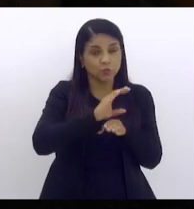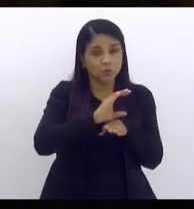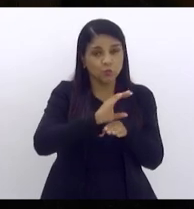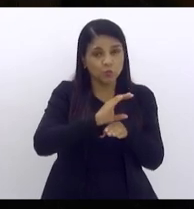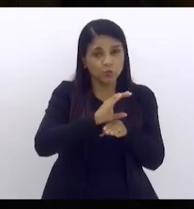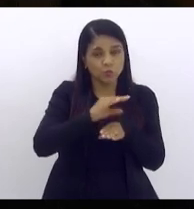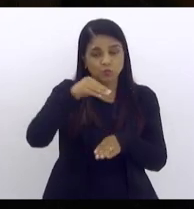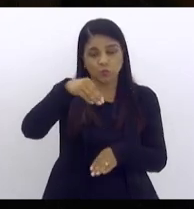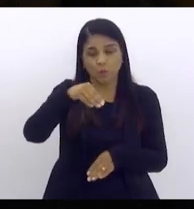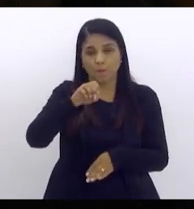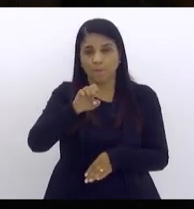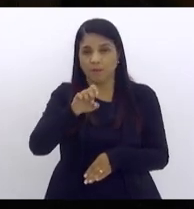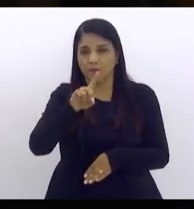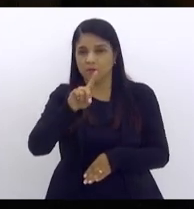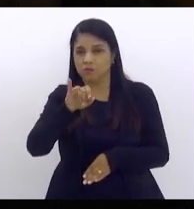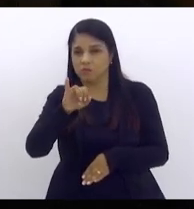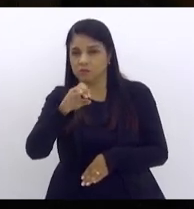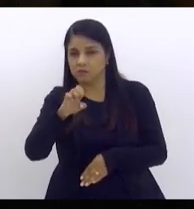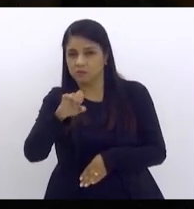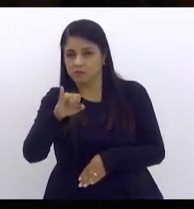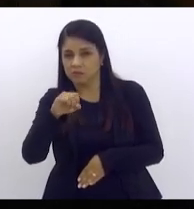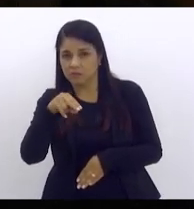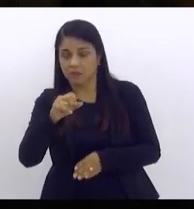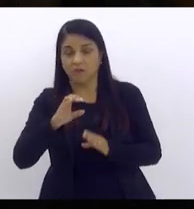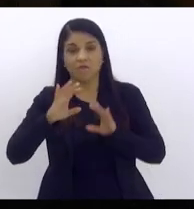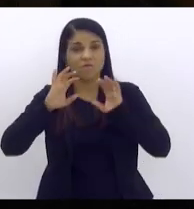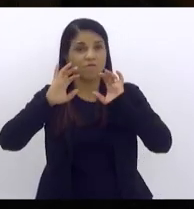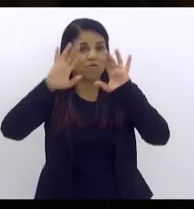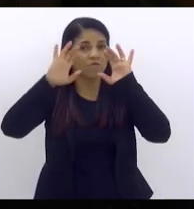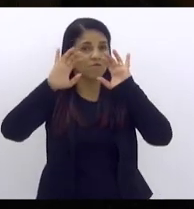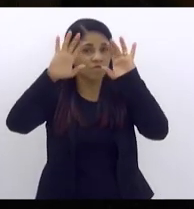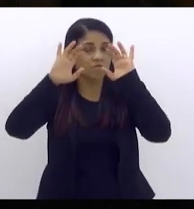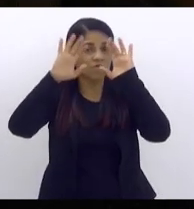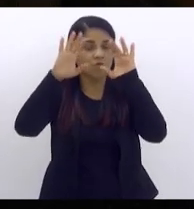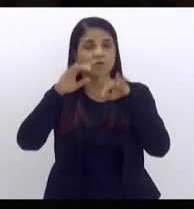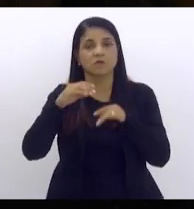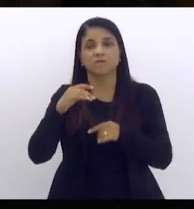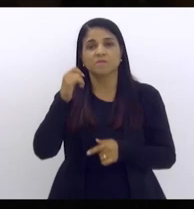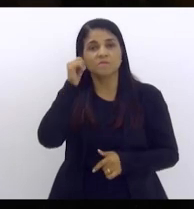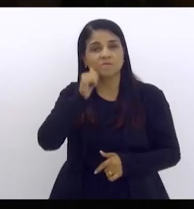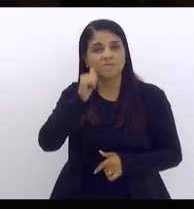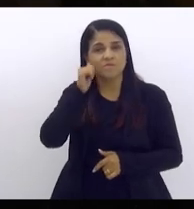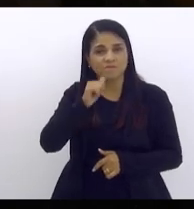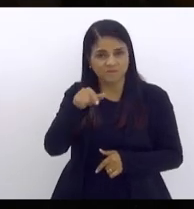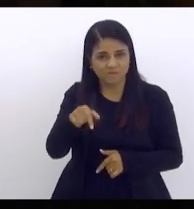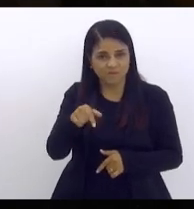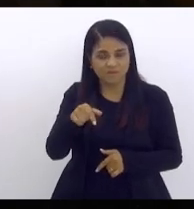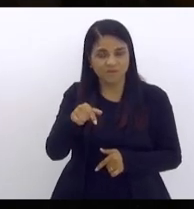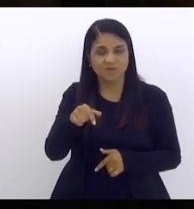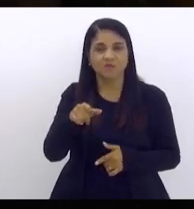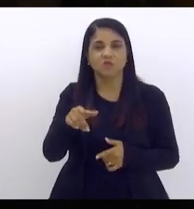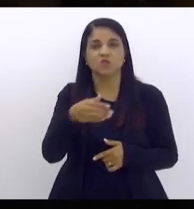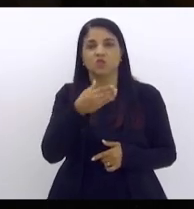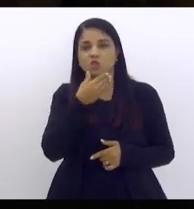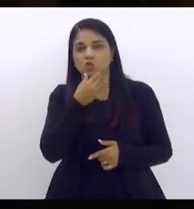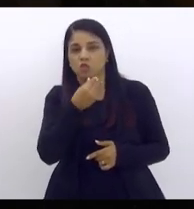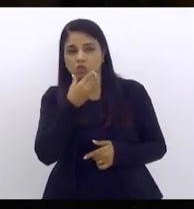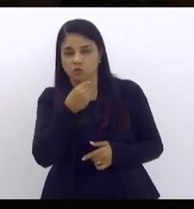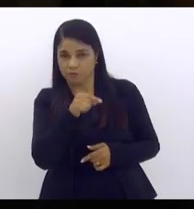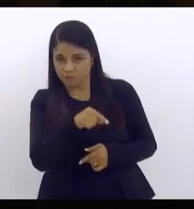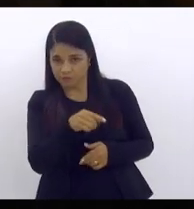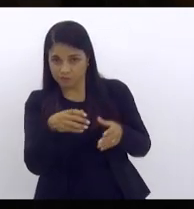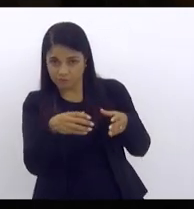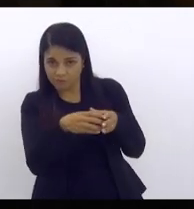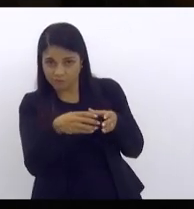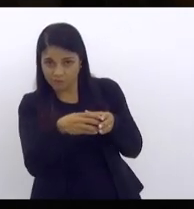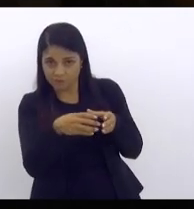jogo de vôlei feminino, praticaram atos obscenos, inclusive